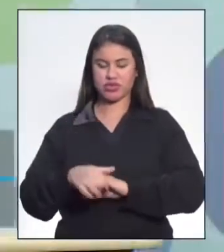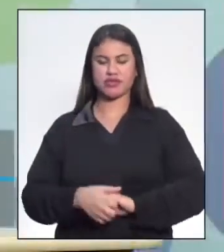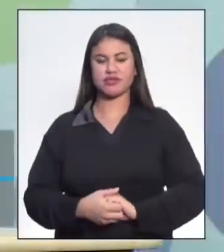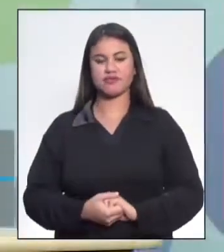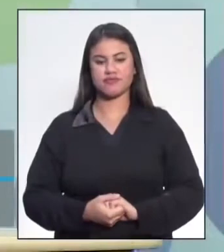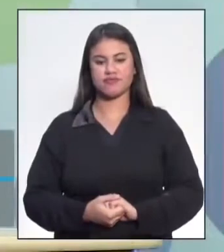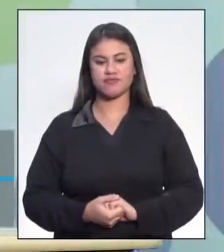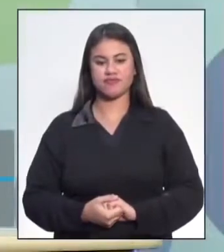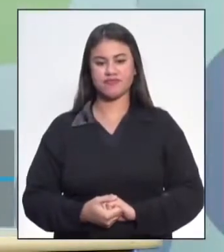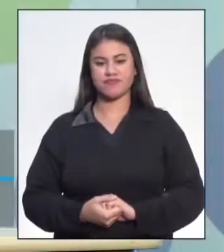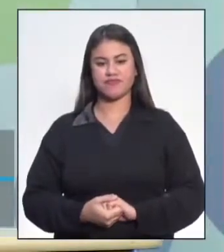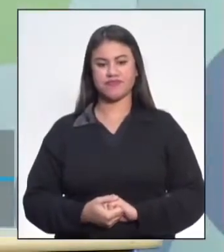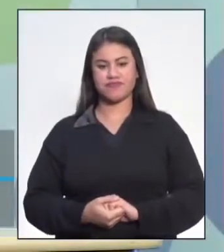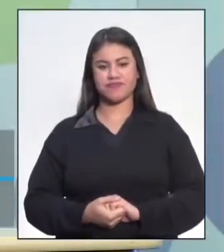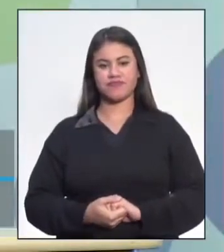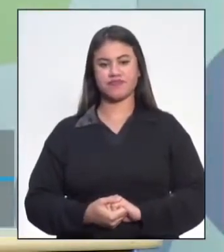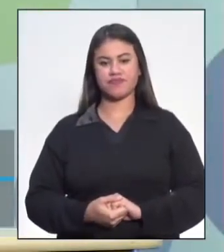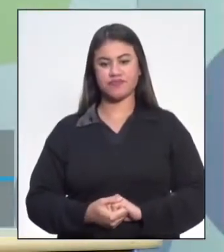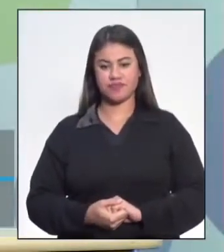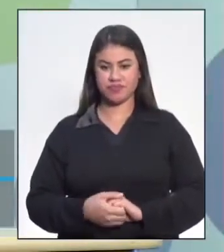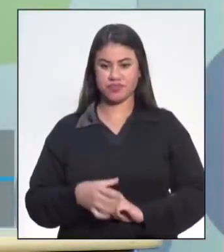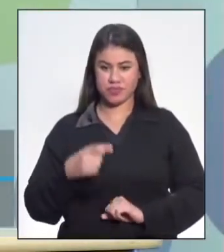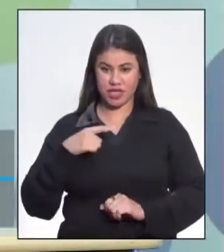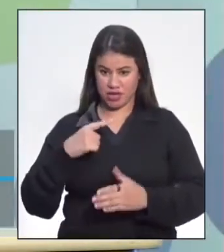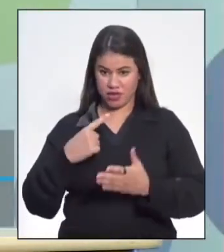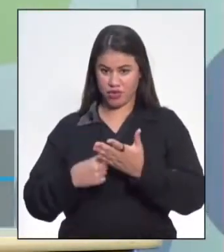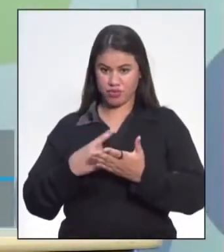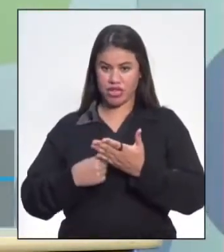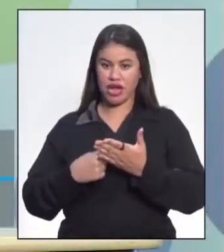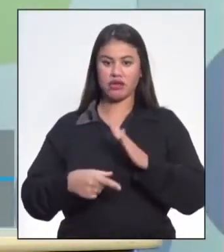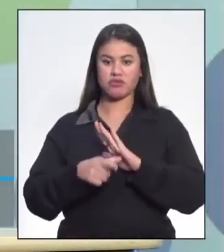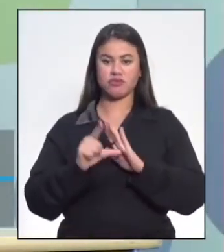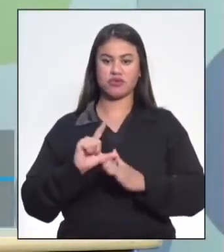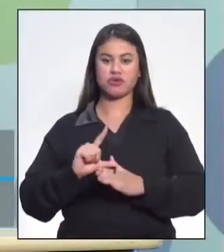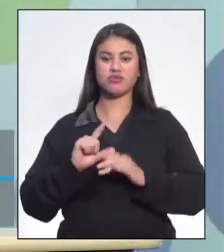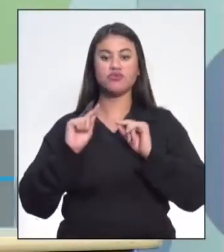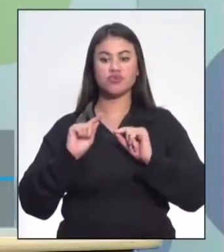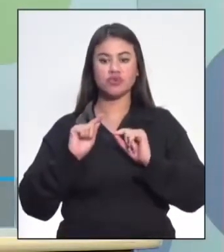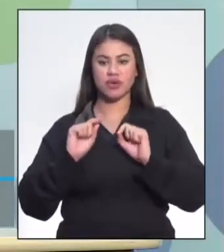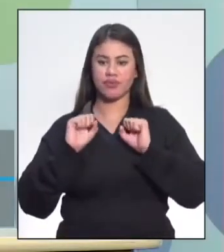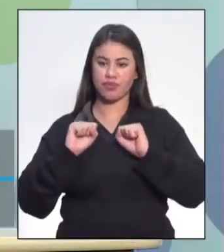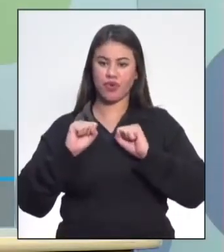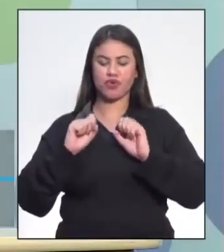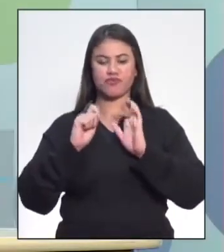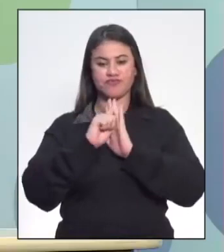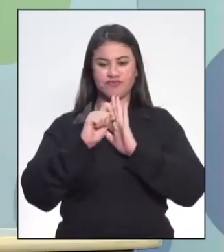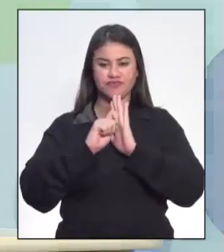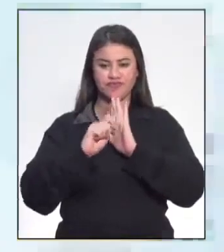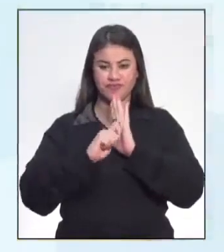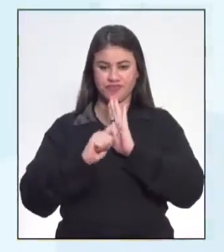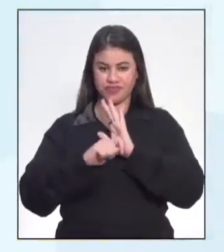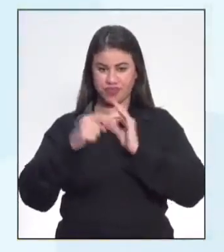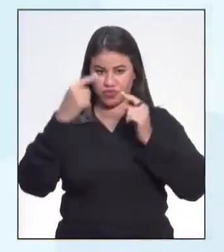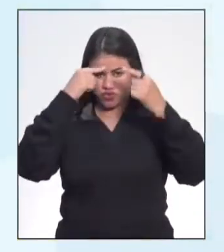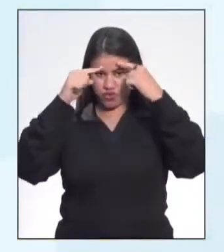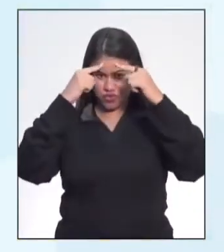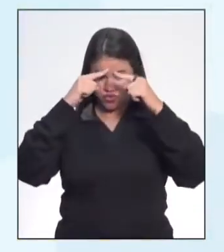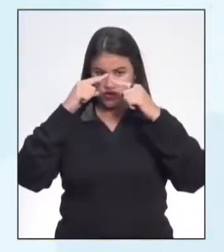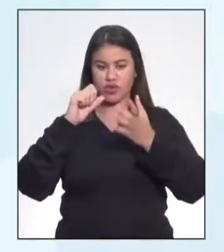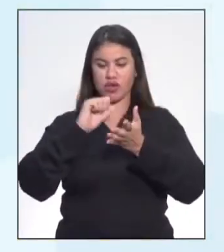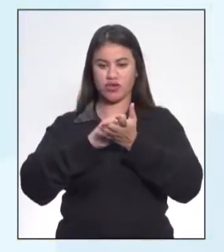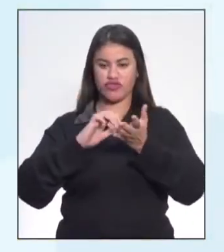ligações. Ok? Nós vamos fazer alguns combinados, como sempre, né? Anote as suas dúvidas, realize as